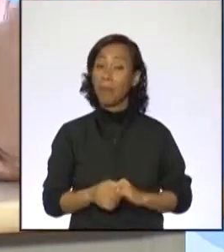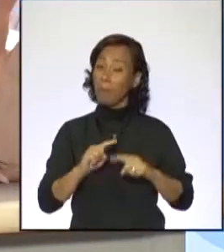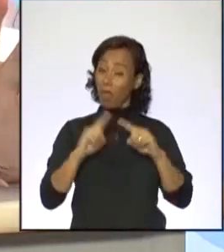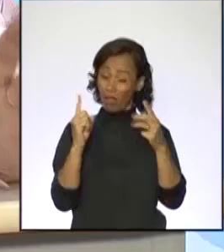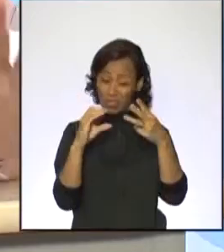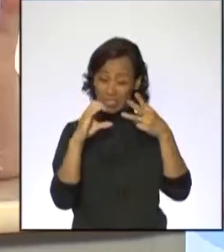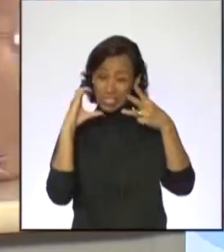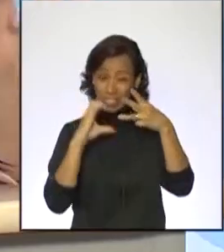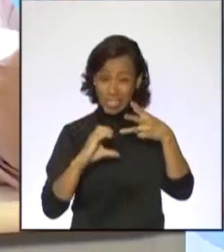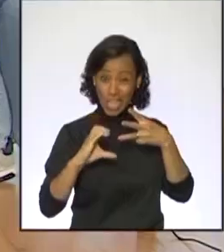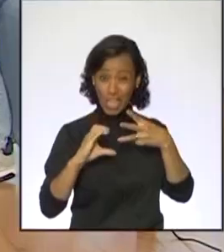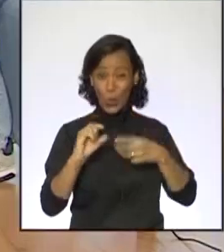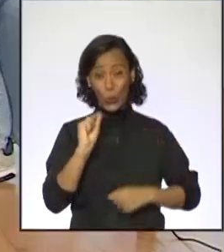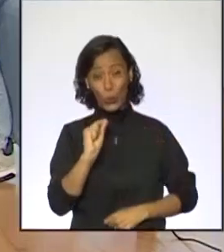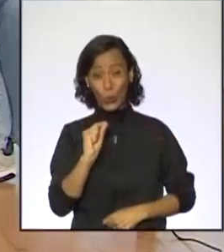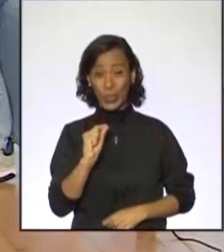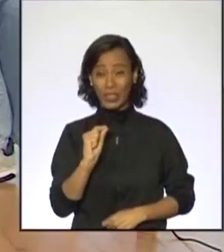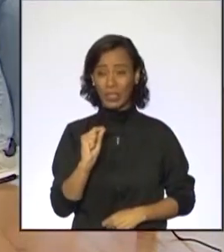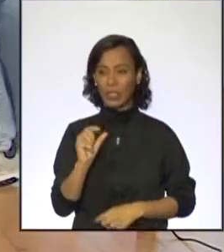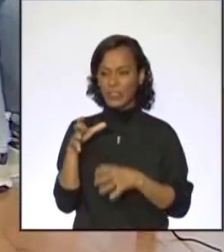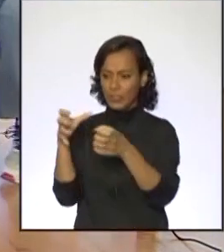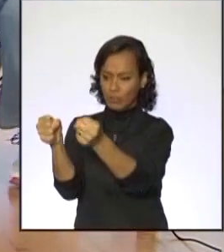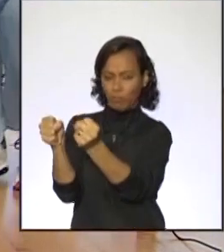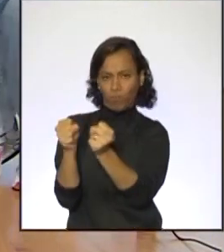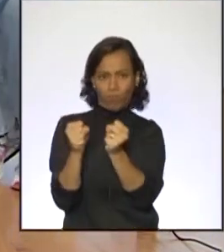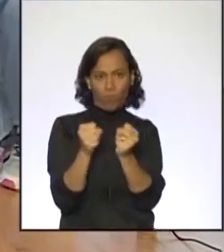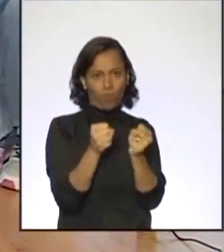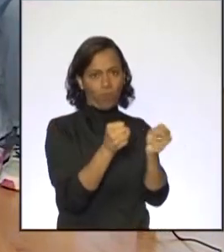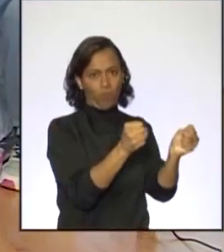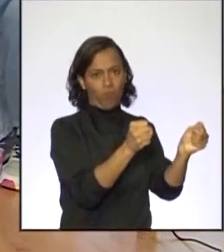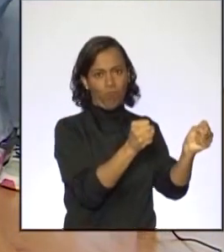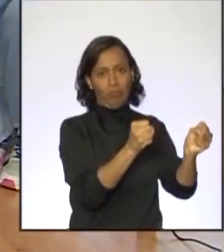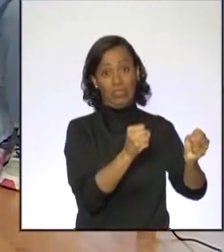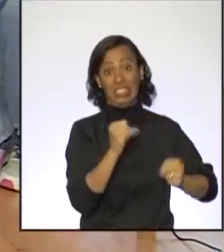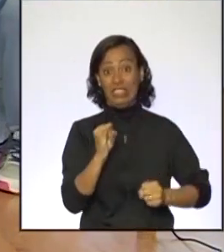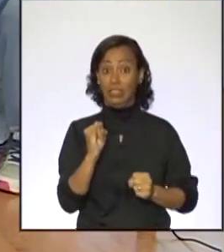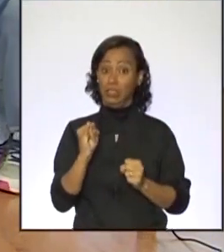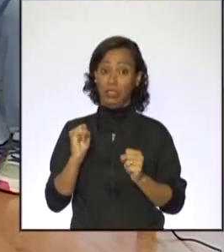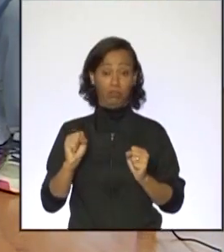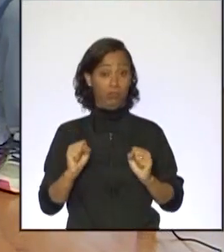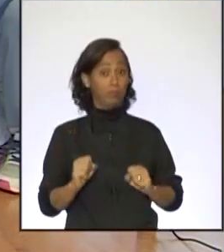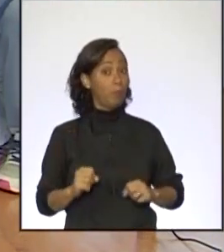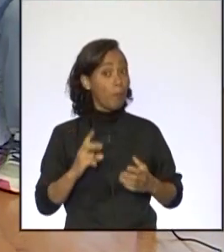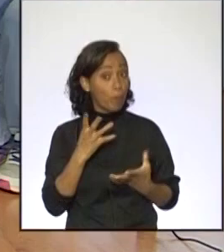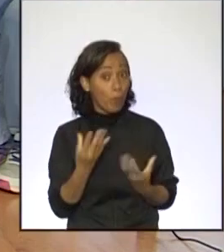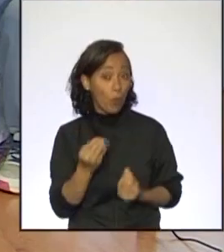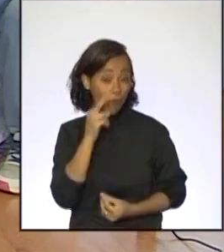mas, né, mas em último caso, em último né? caso, numa situação extrema, não? Sim.